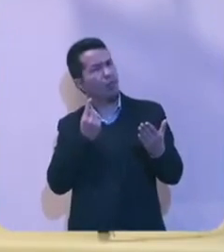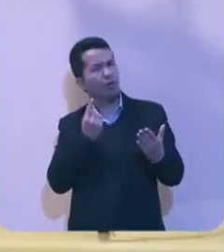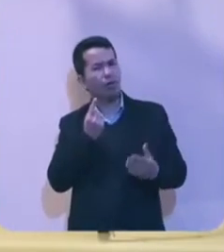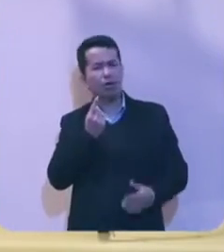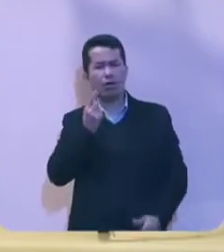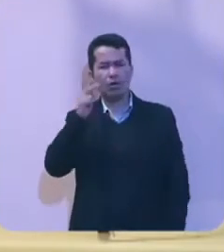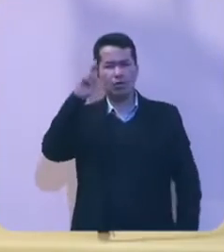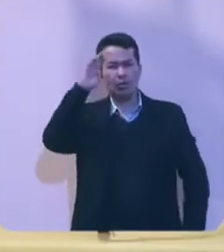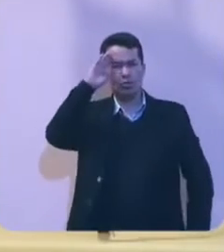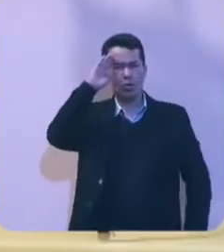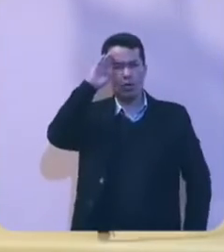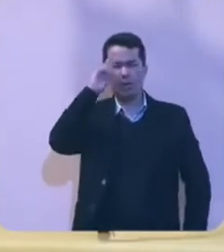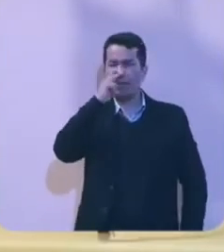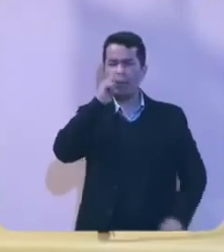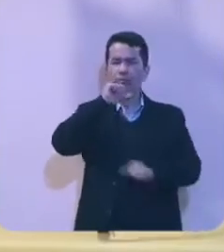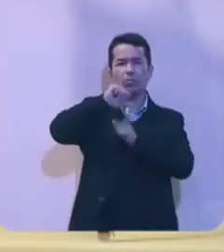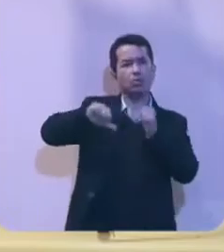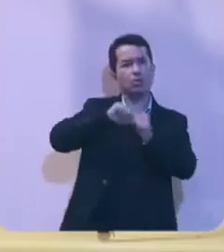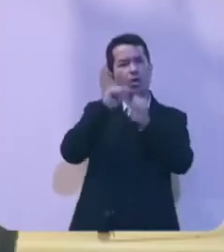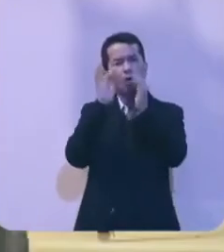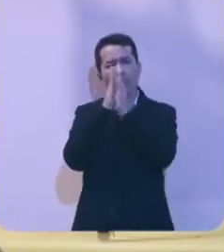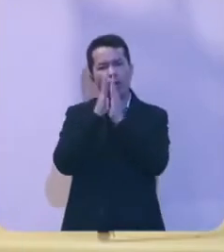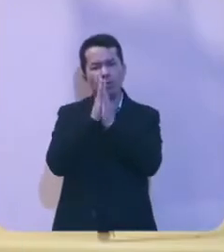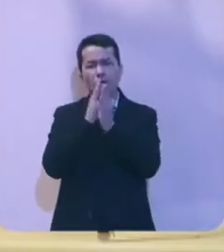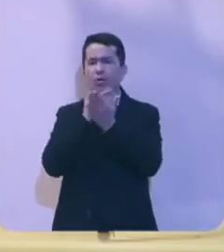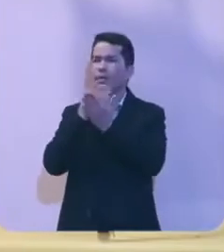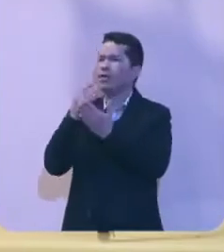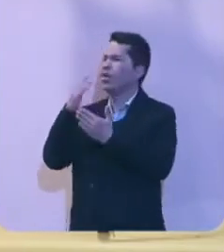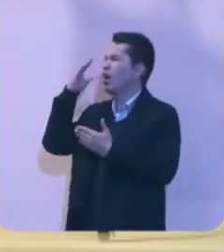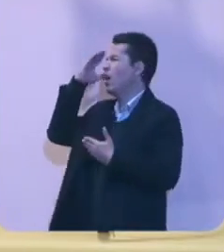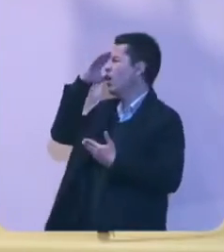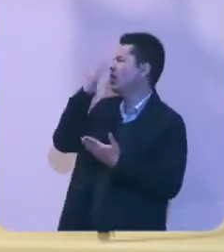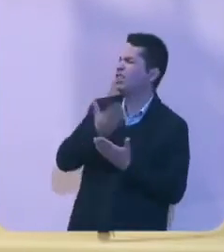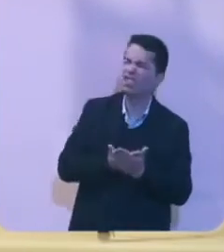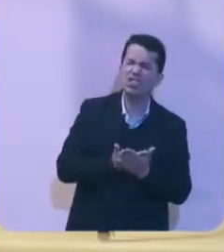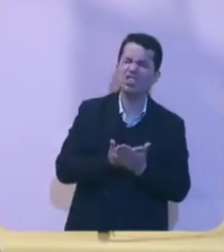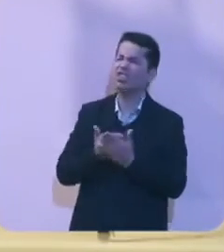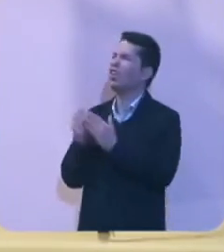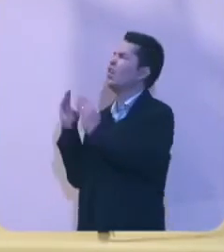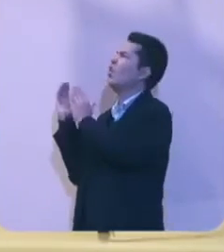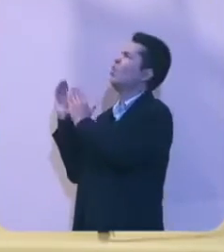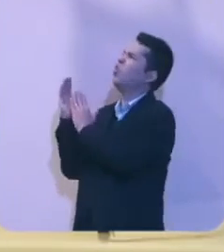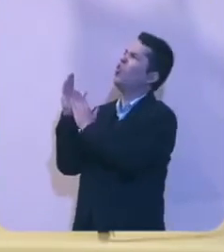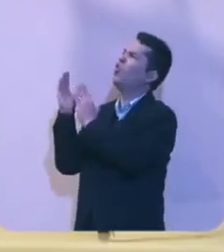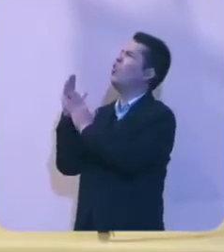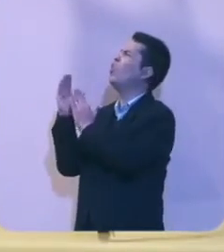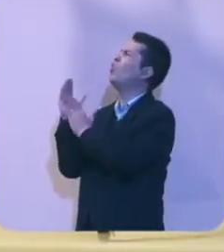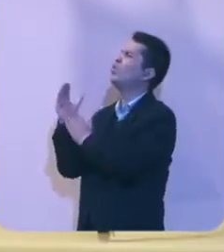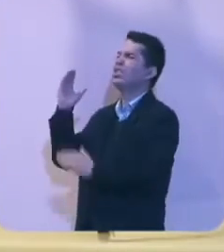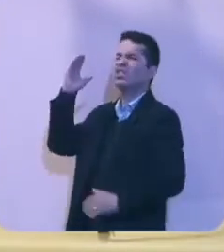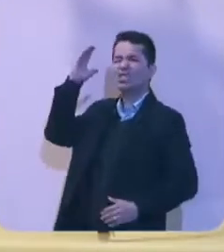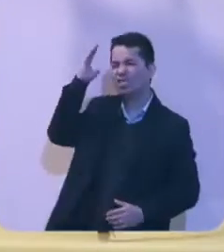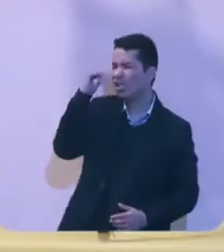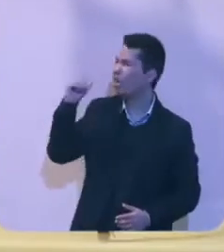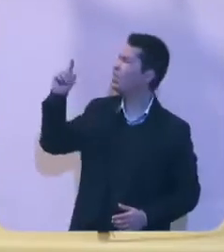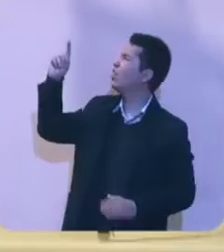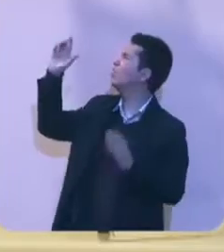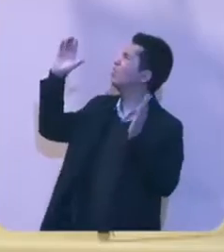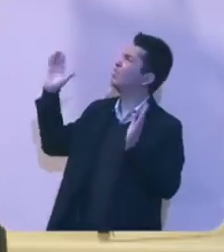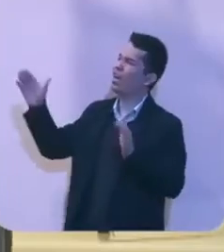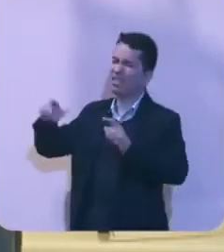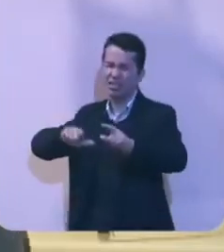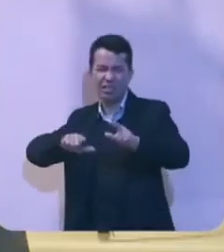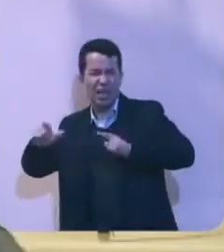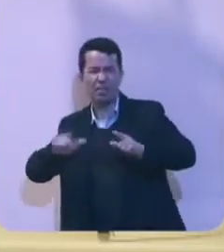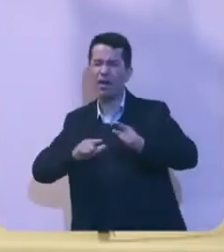Senhor, eu creio. Senhor, eu te louvo, porque eu sei que o Senhor já está fazendo. Senhor, eu te louvo, porque eu não